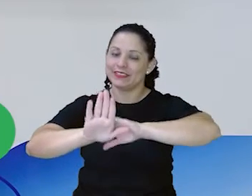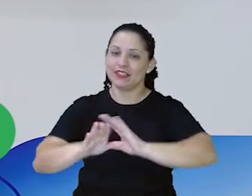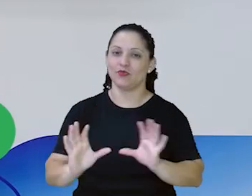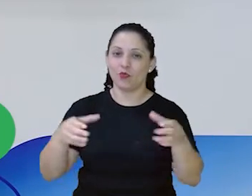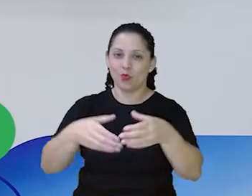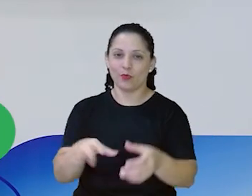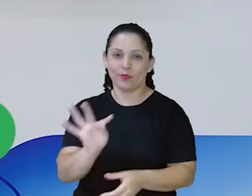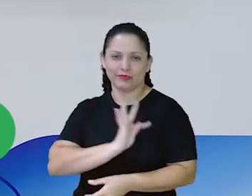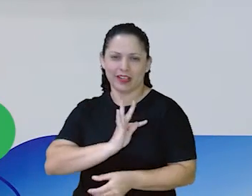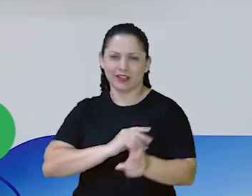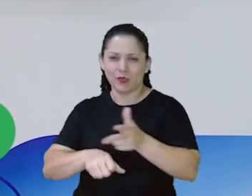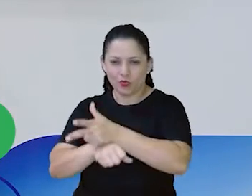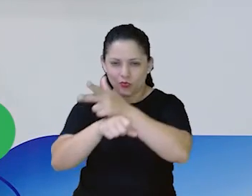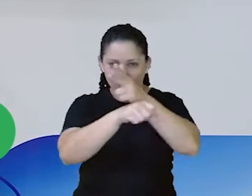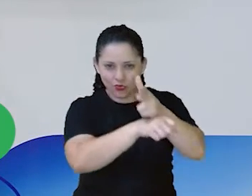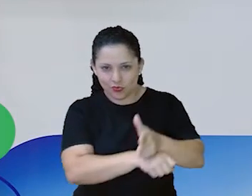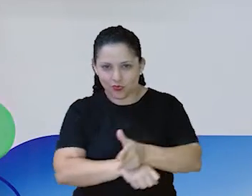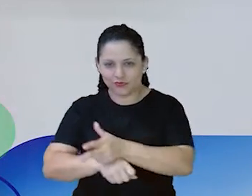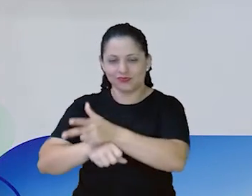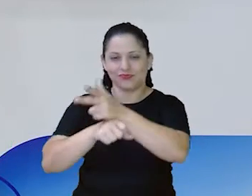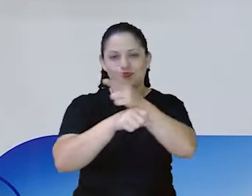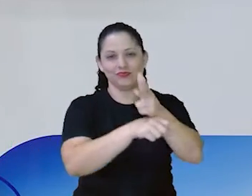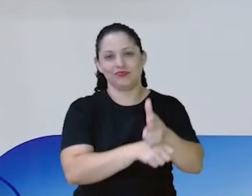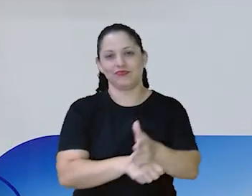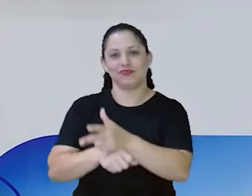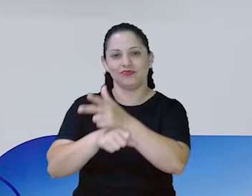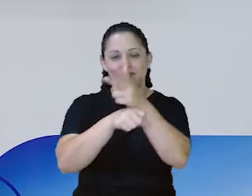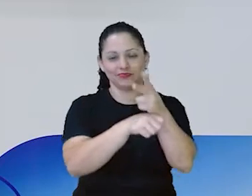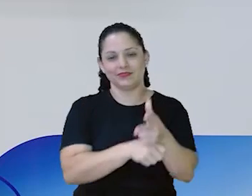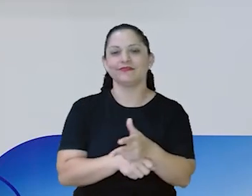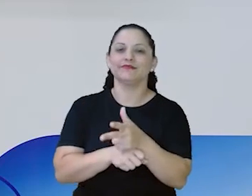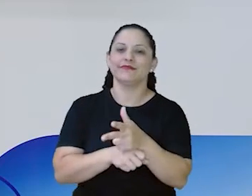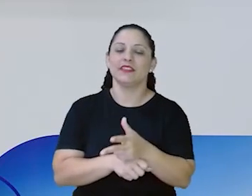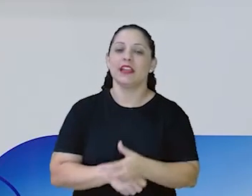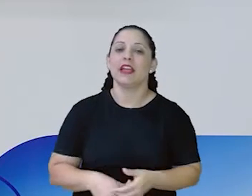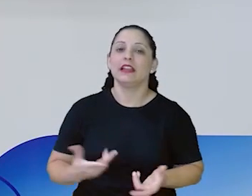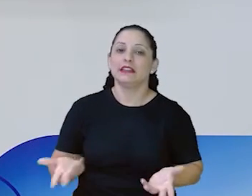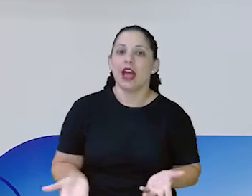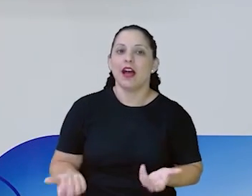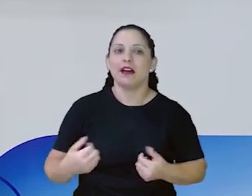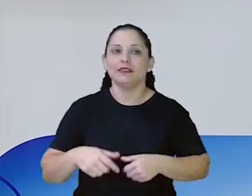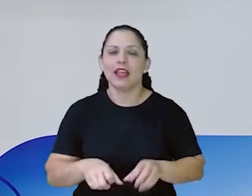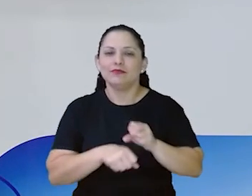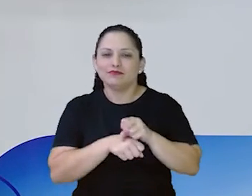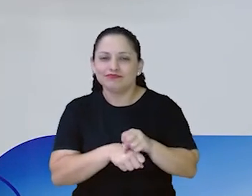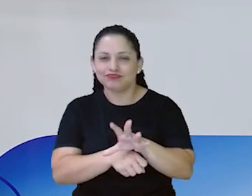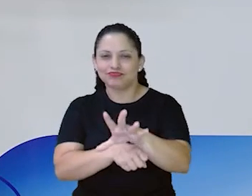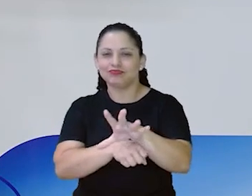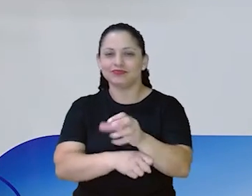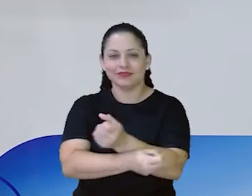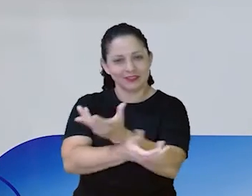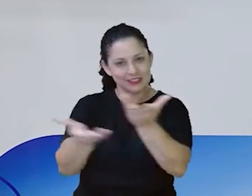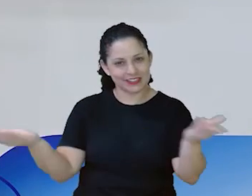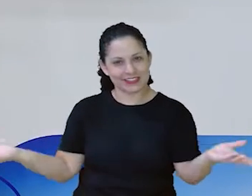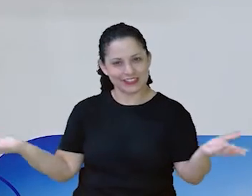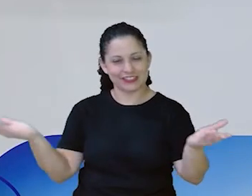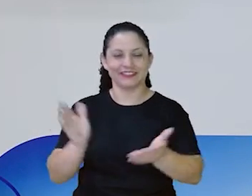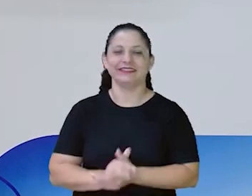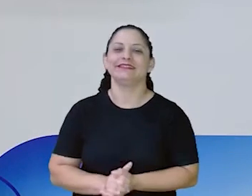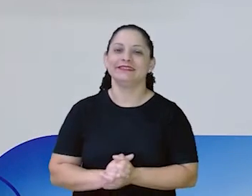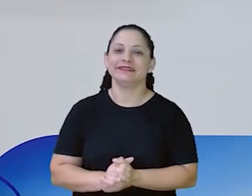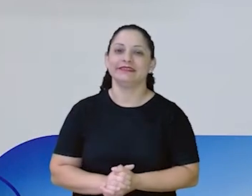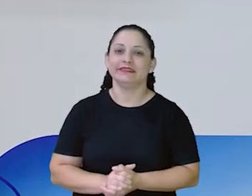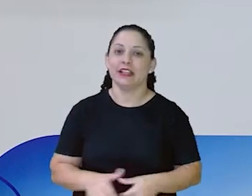que está acompanhando, está bem ligadinha ali, fazendo com que essa aula chegue da melhor forma para vocês. Todo